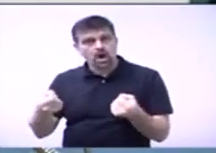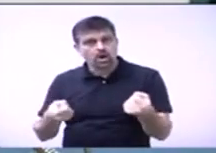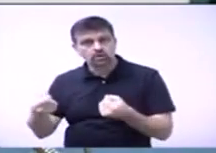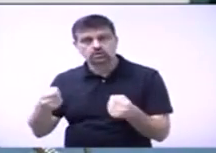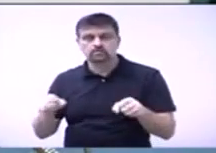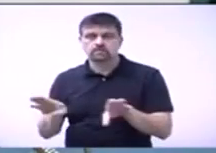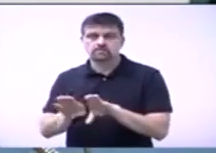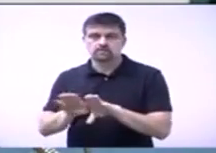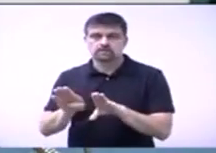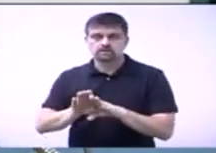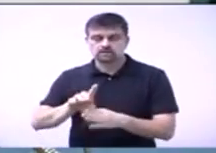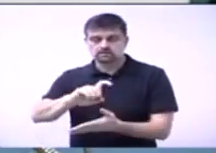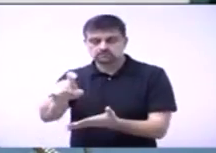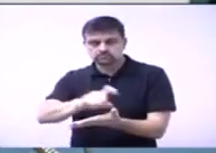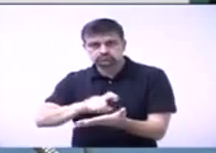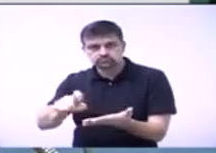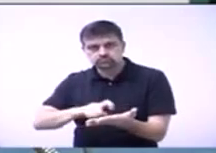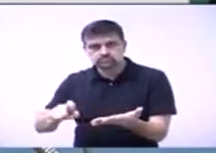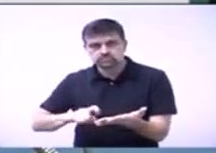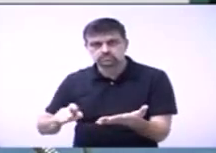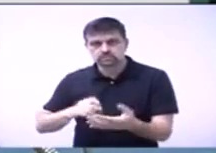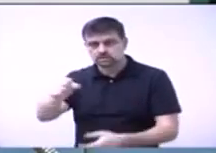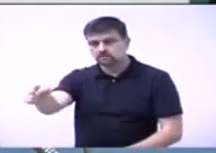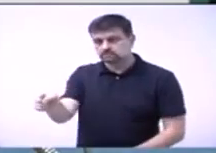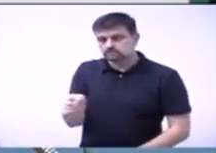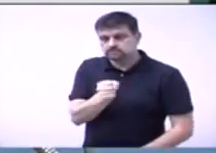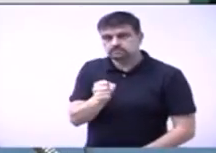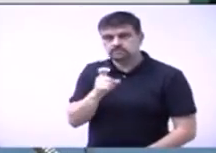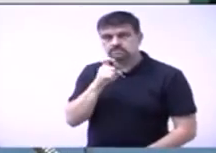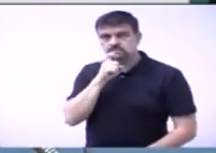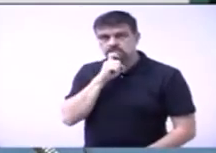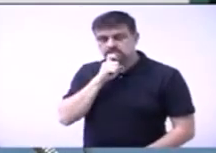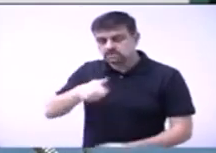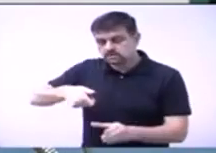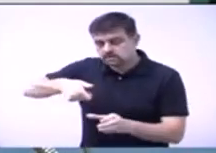computador, impressora, refrigerador e bebedouro.